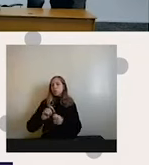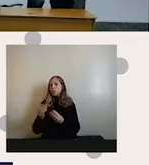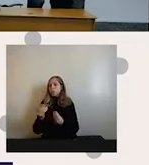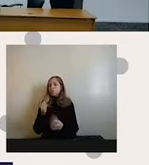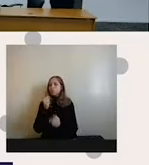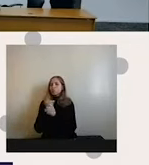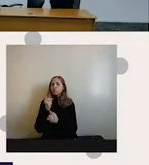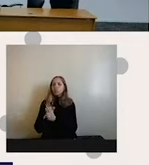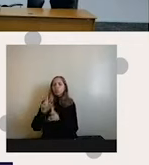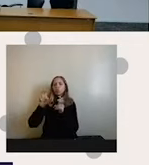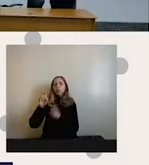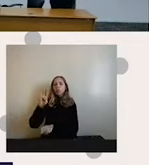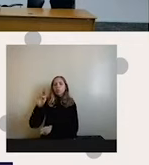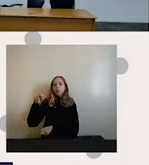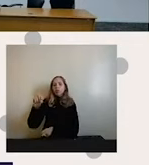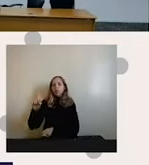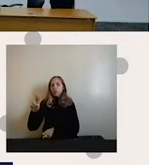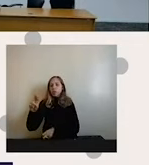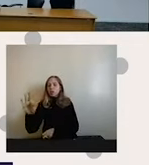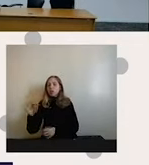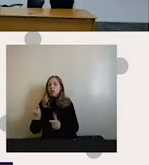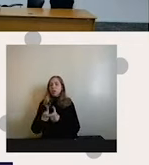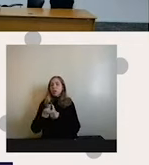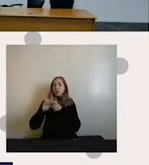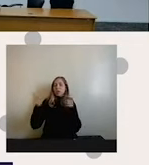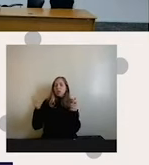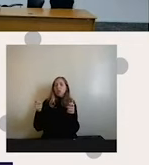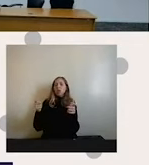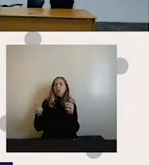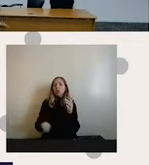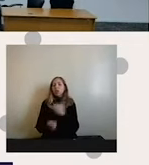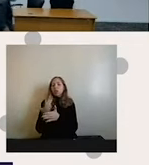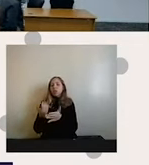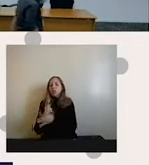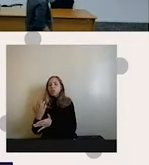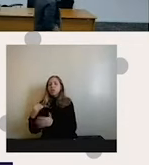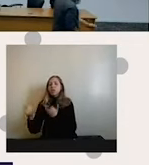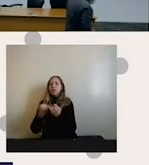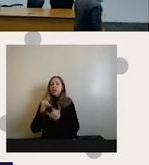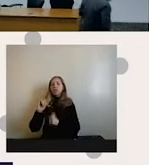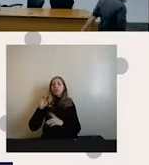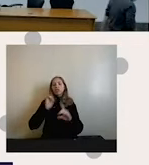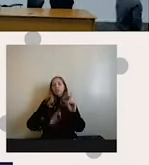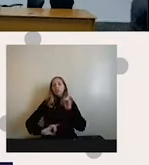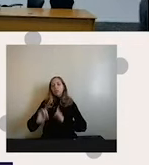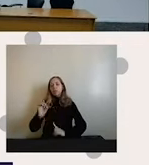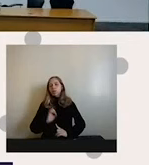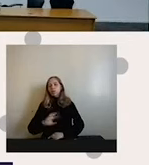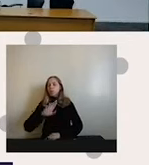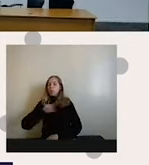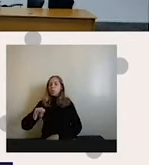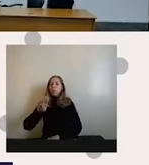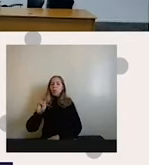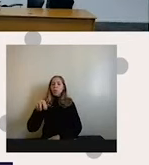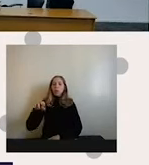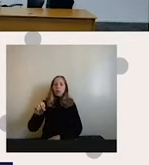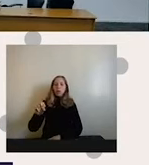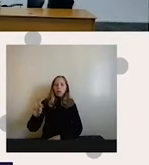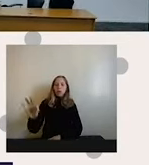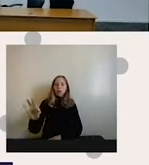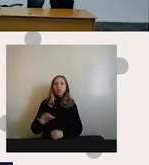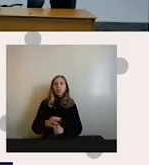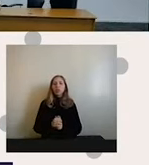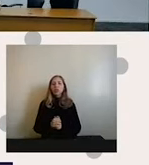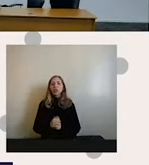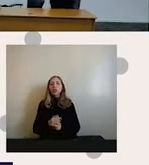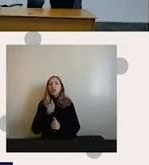parte desses casos vão entrar na Previdência como depressão, não como burnout. E mesmo o psiquiatra, para ele